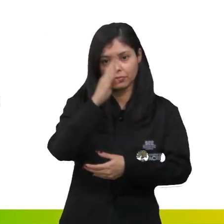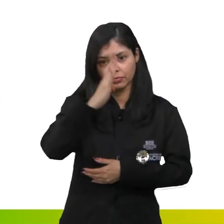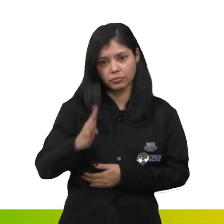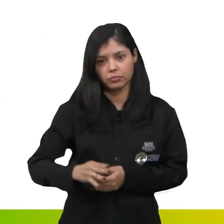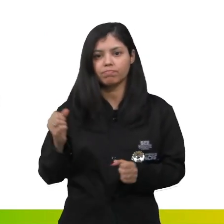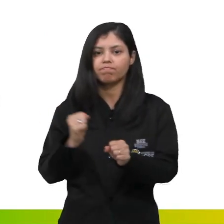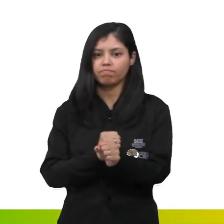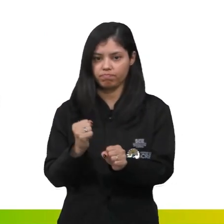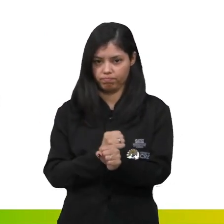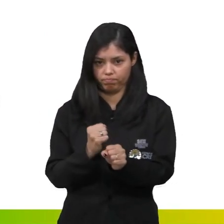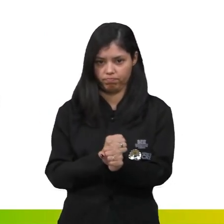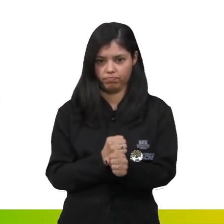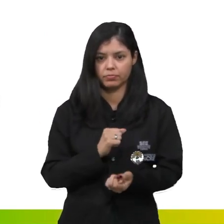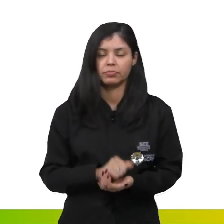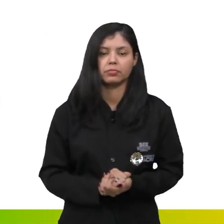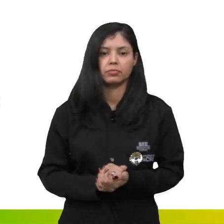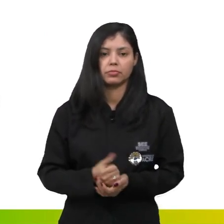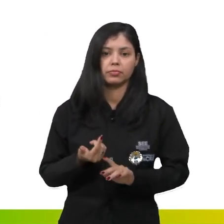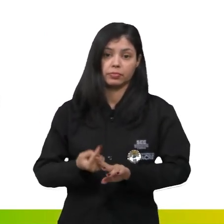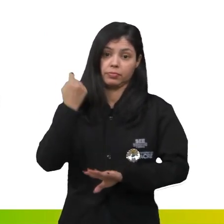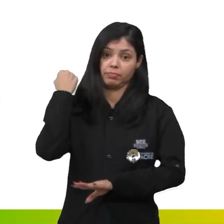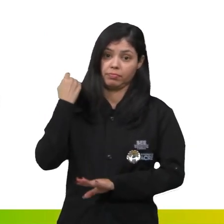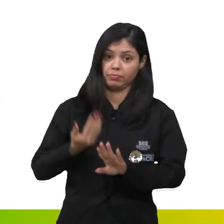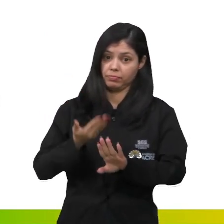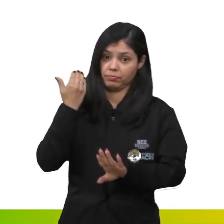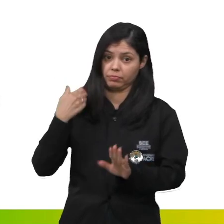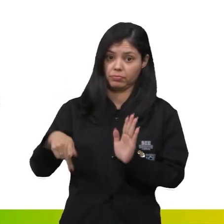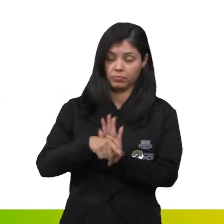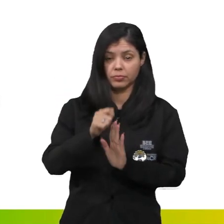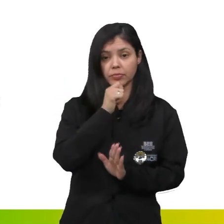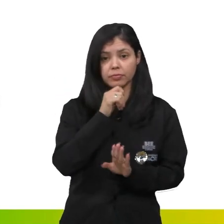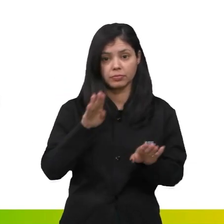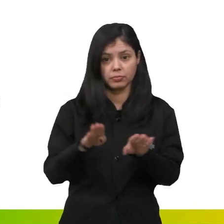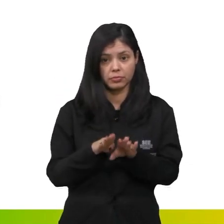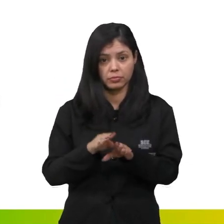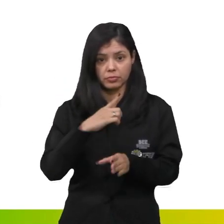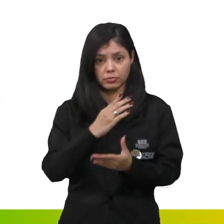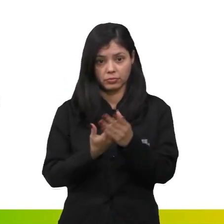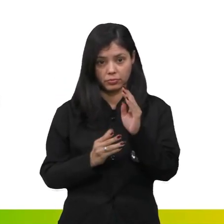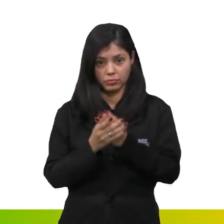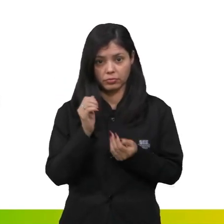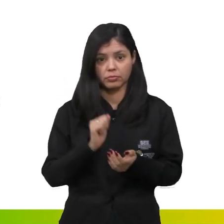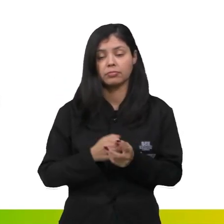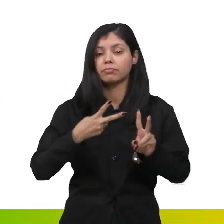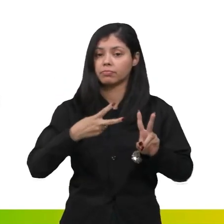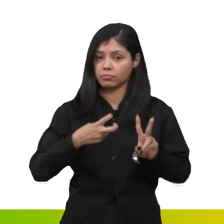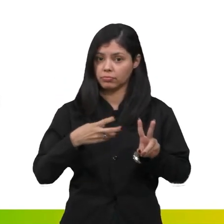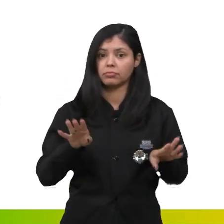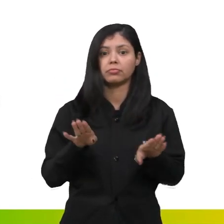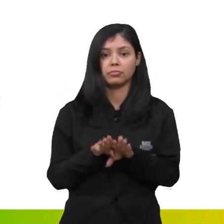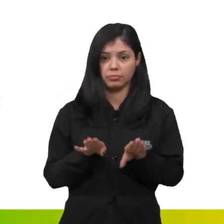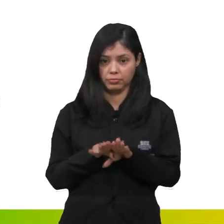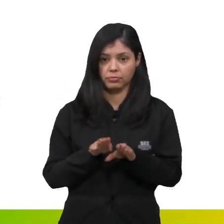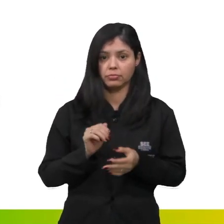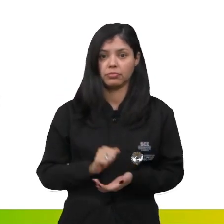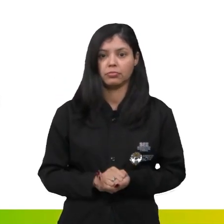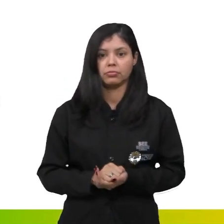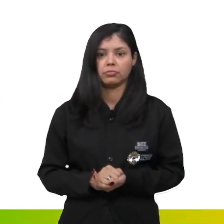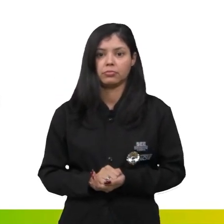anos. Sabemos que antes disso teve também a mão de obra escrava indígena,